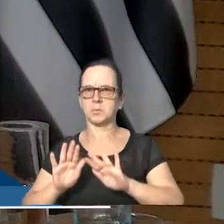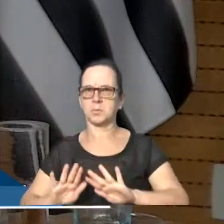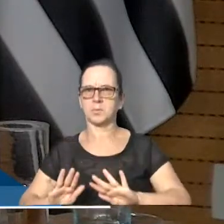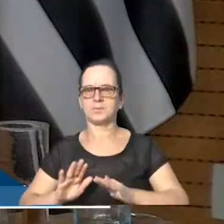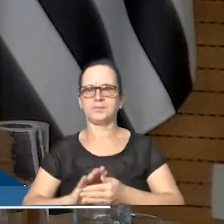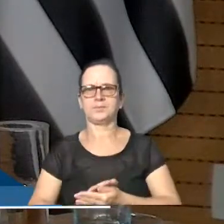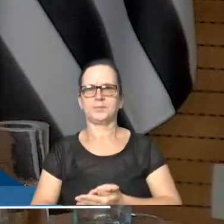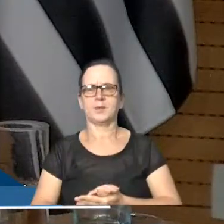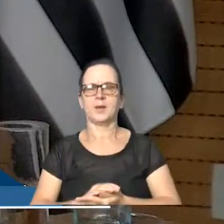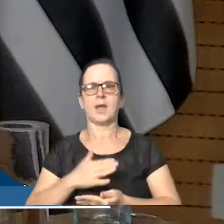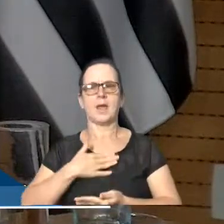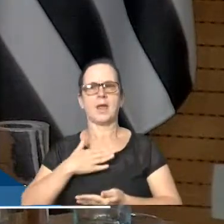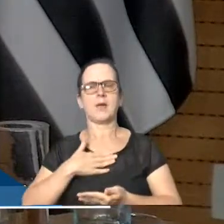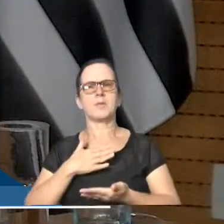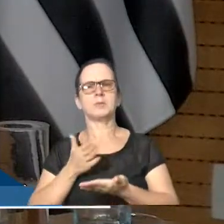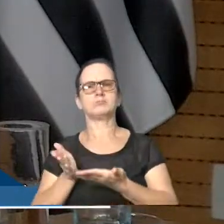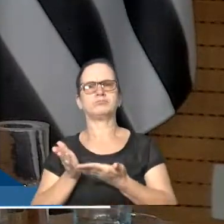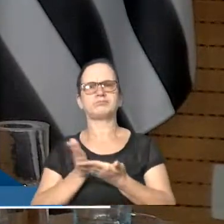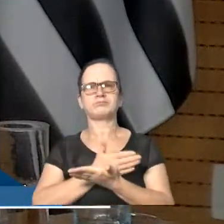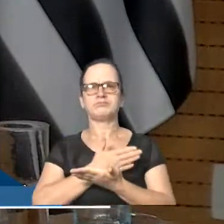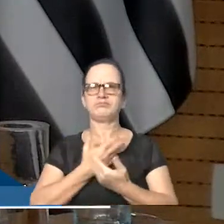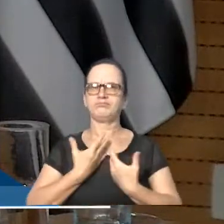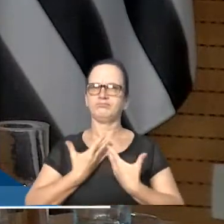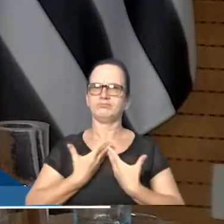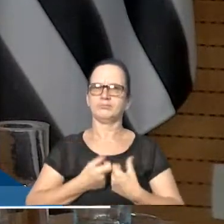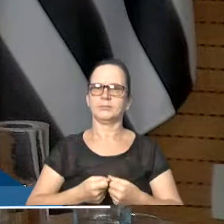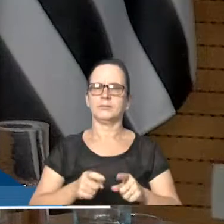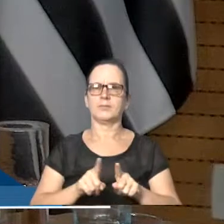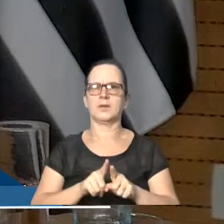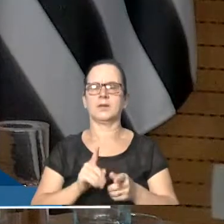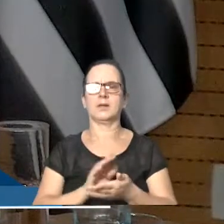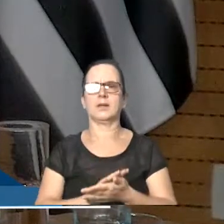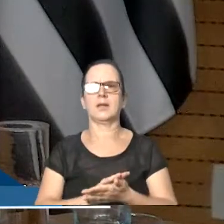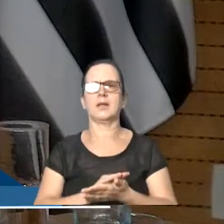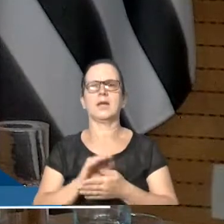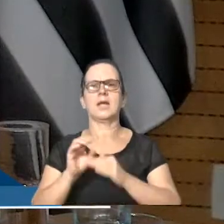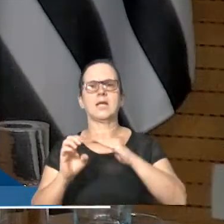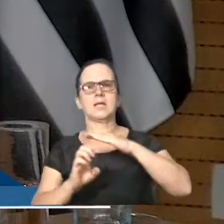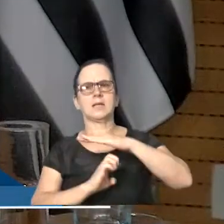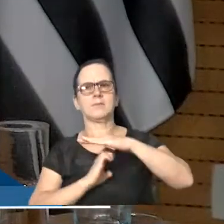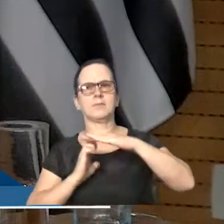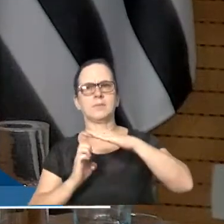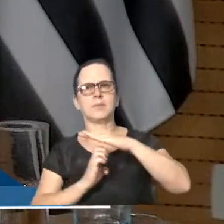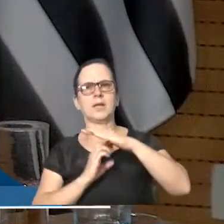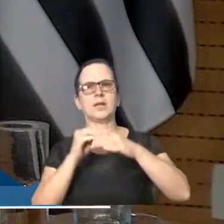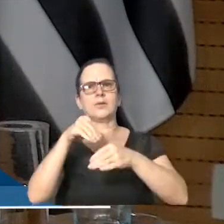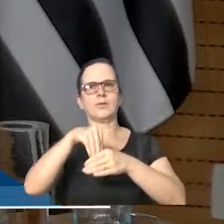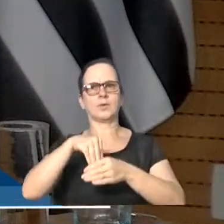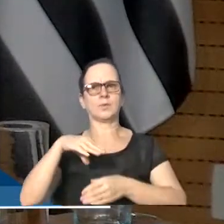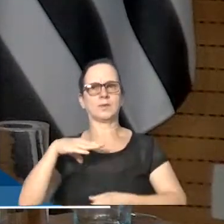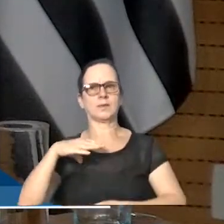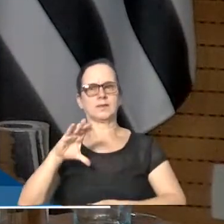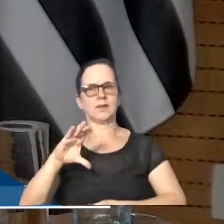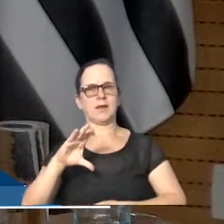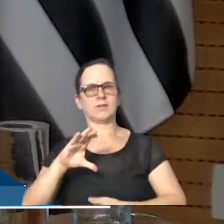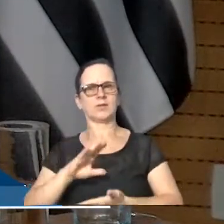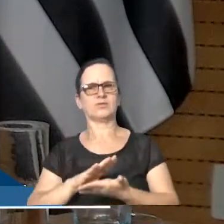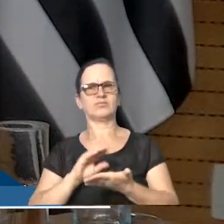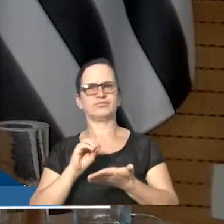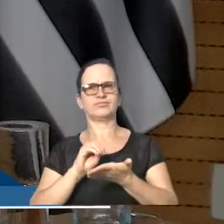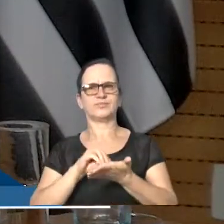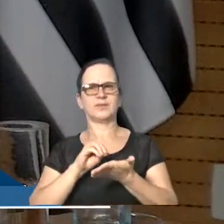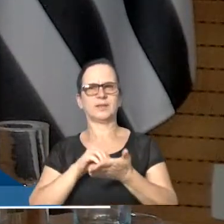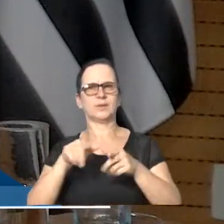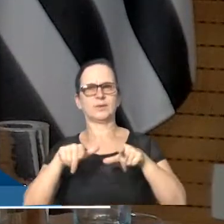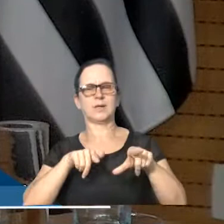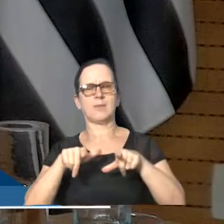meu repúdio a tudo isso, há uma forma de empresas que vêm para a nossa cidade e que acabam prestando um desserviço para